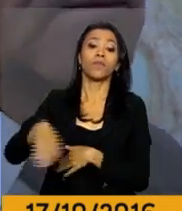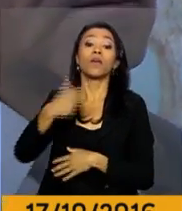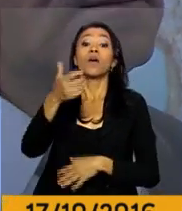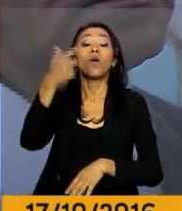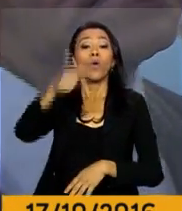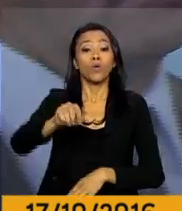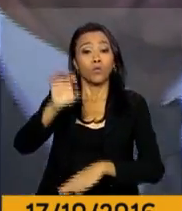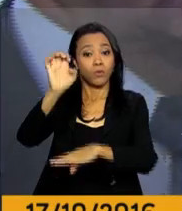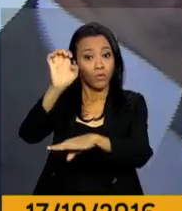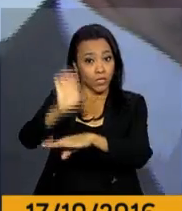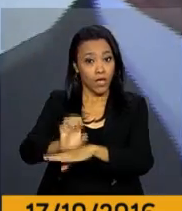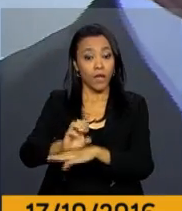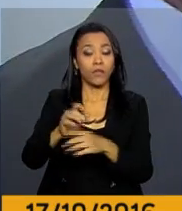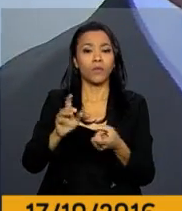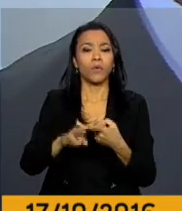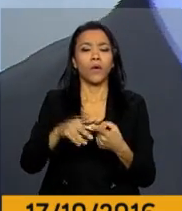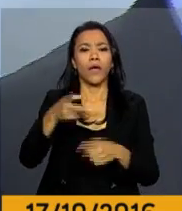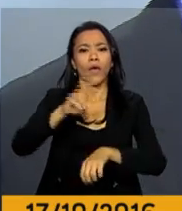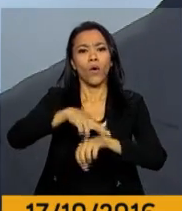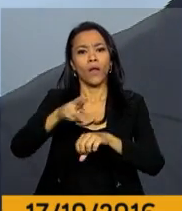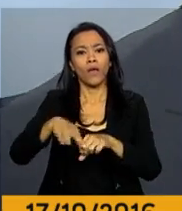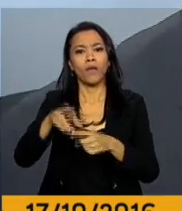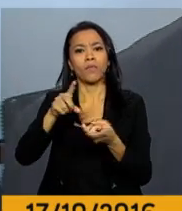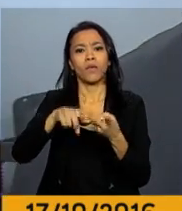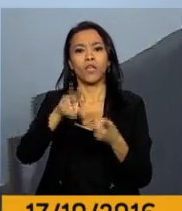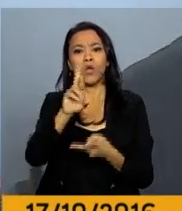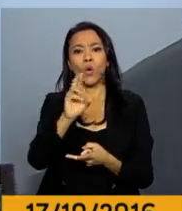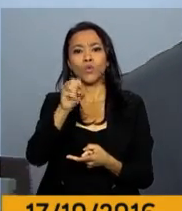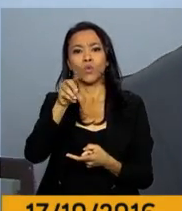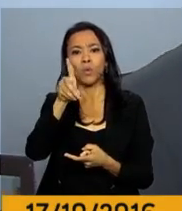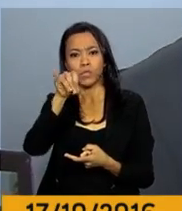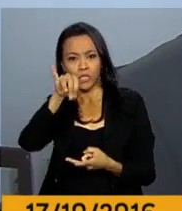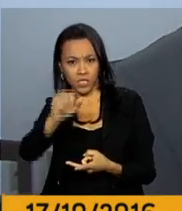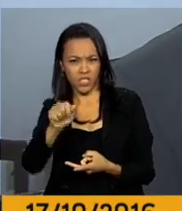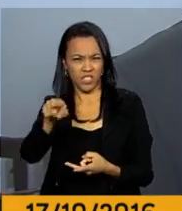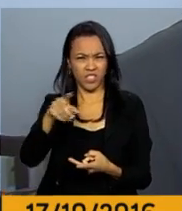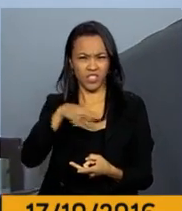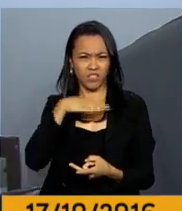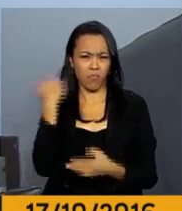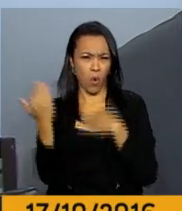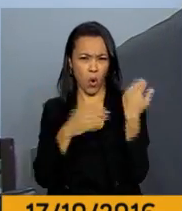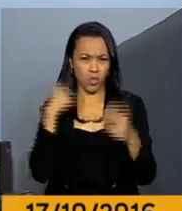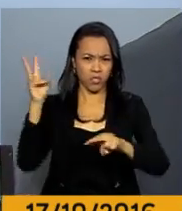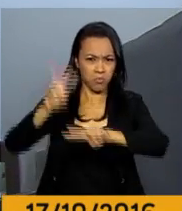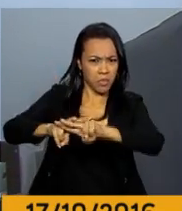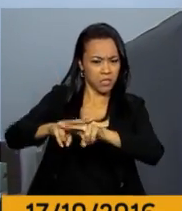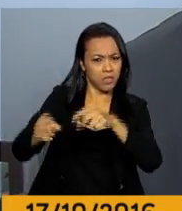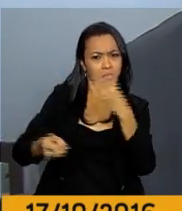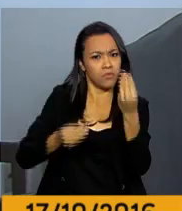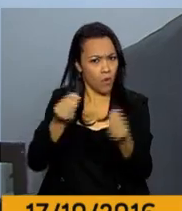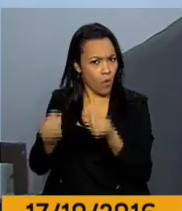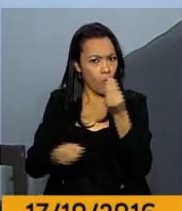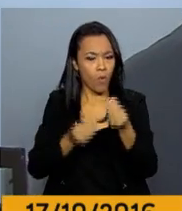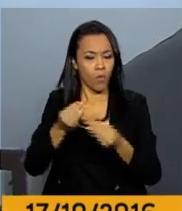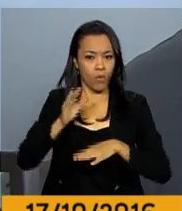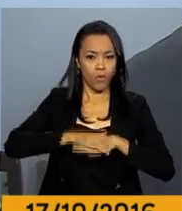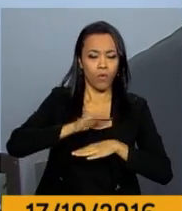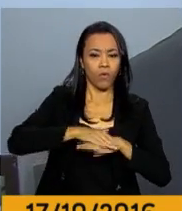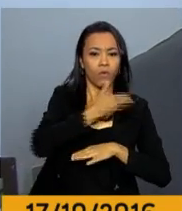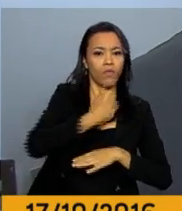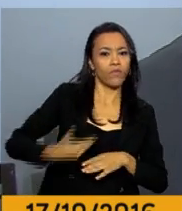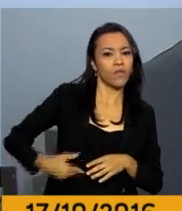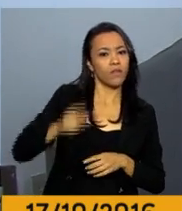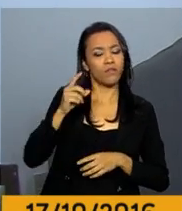Rondônia tiveram mortes em presídios hoje, e eu queria saber se tem alguma medida sendo tomada pelo governo federal, se vão